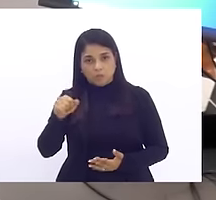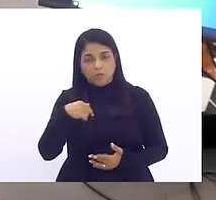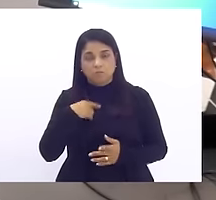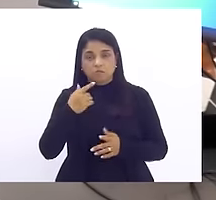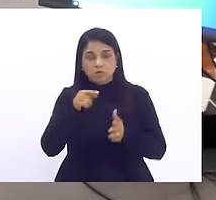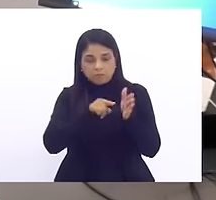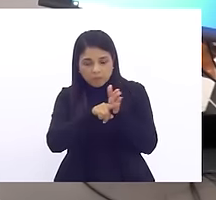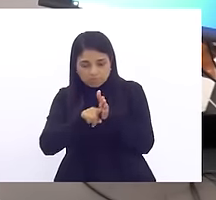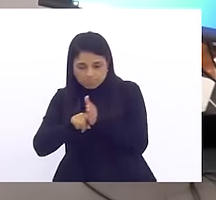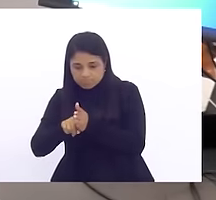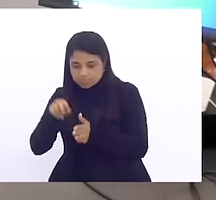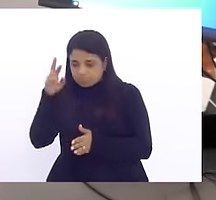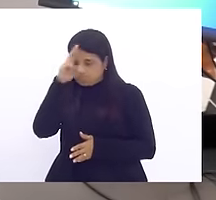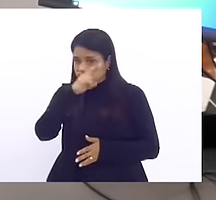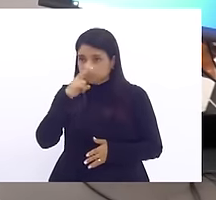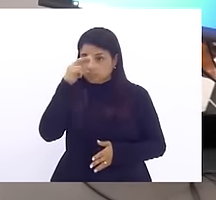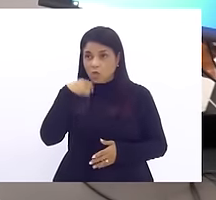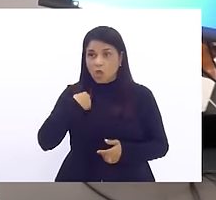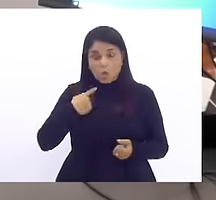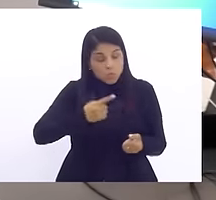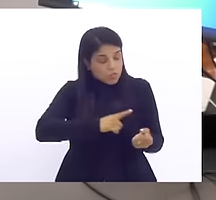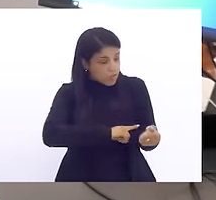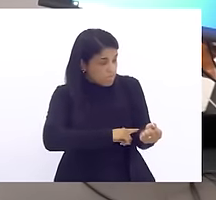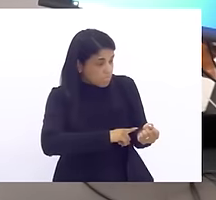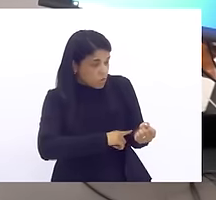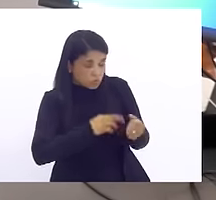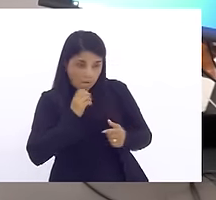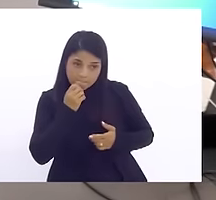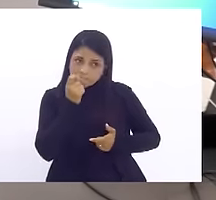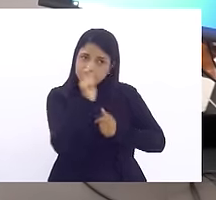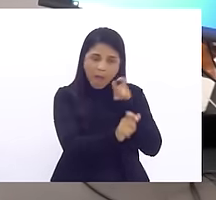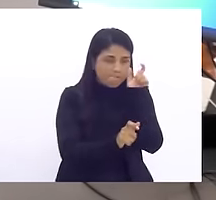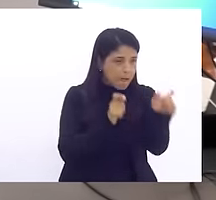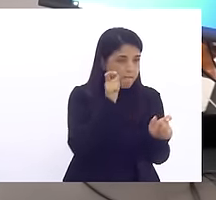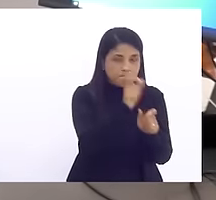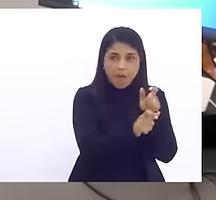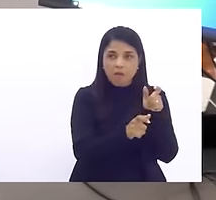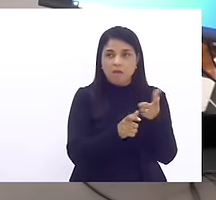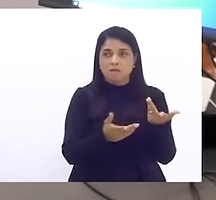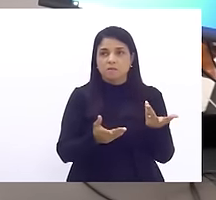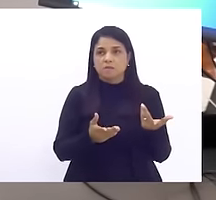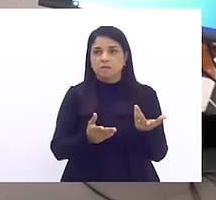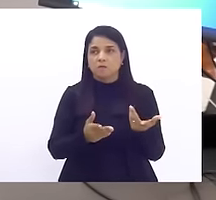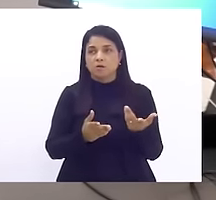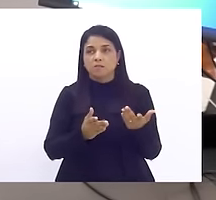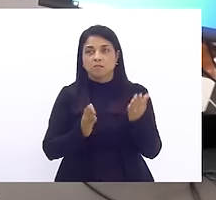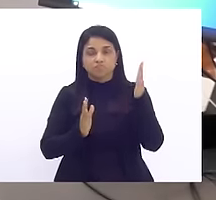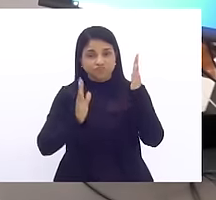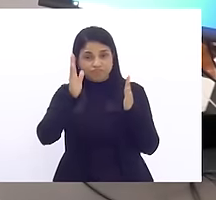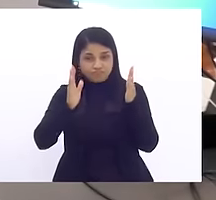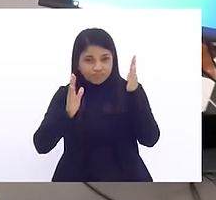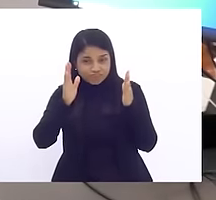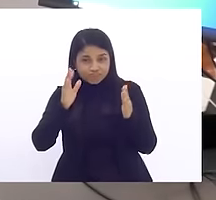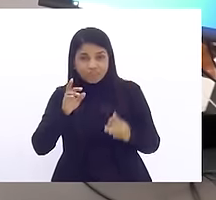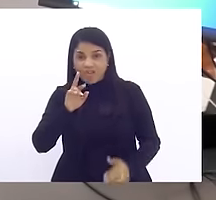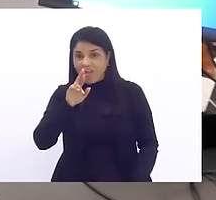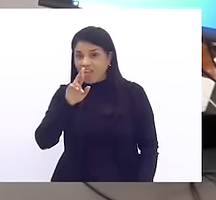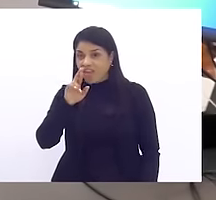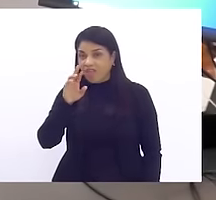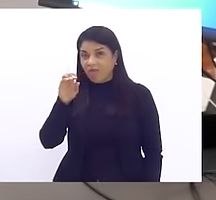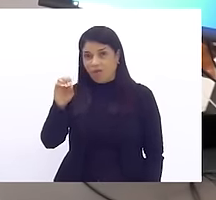cara Olha o tempo que coisa para ler um RO